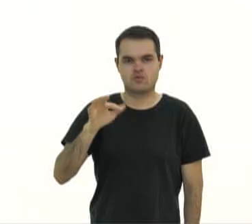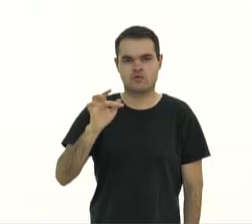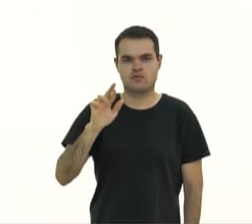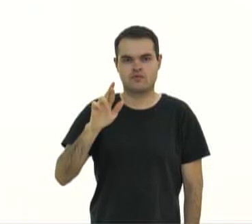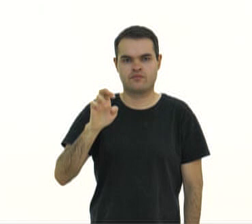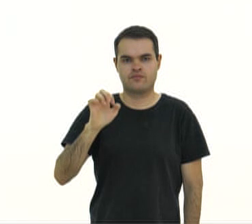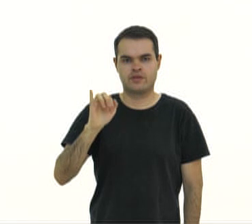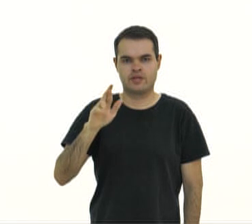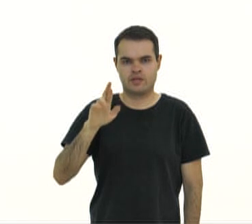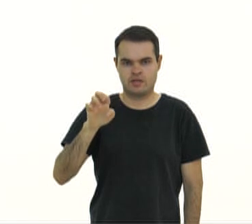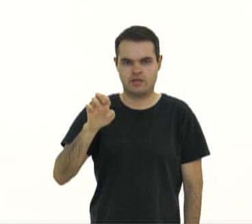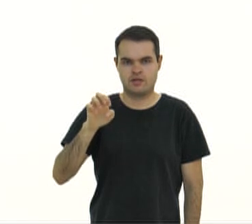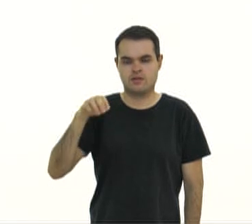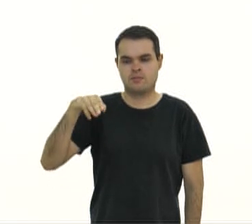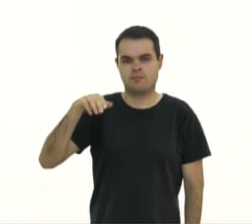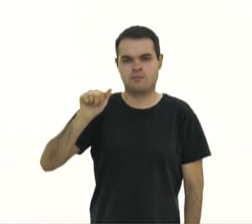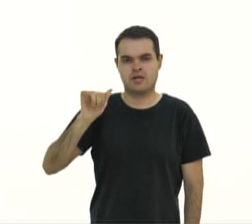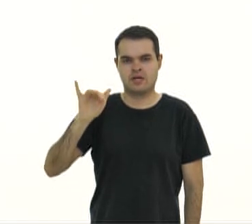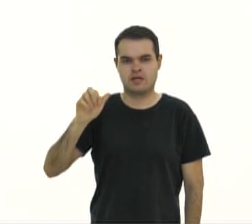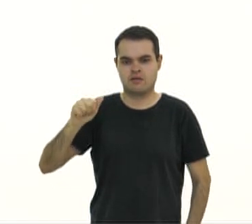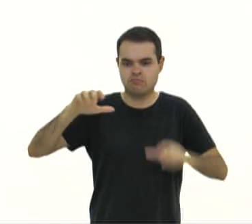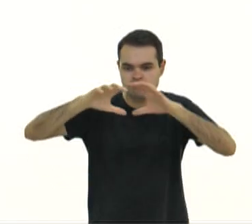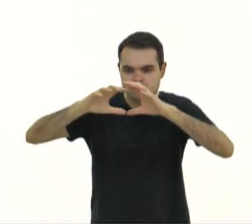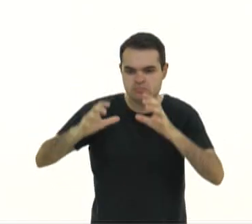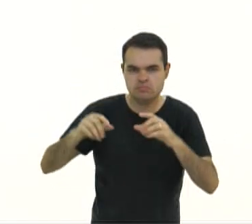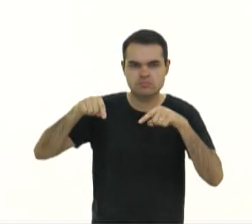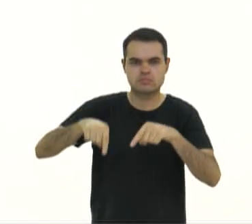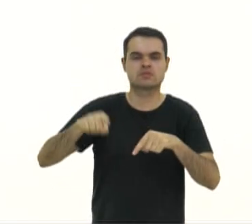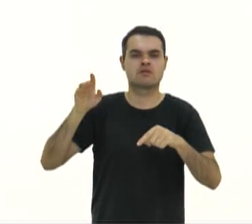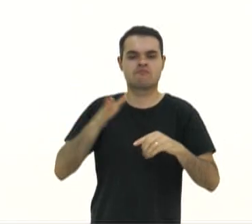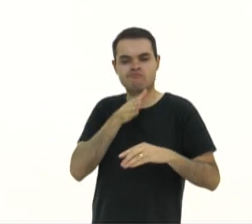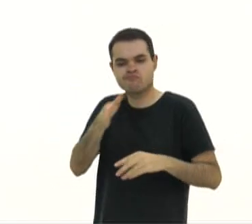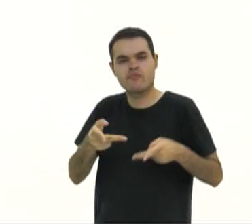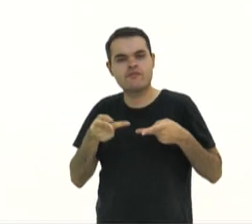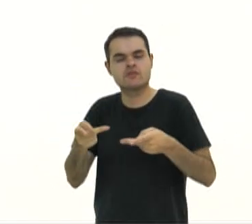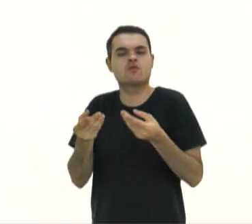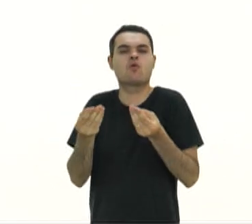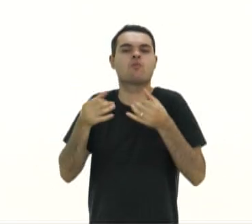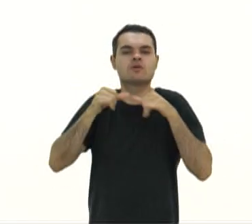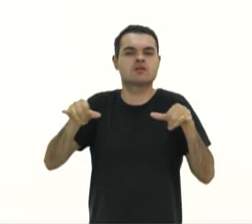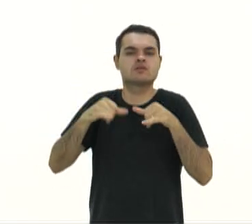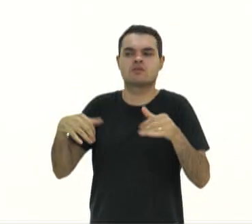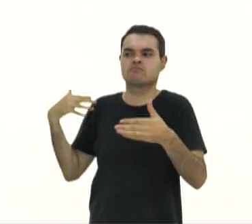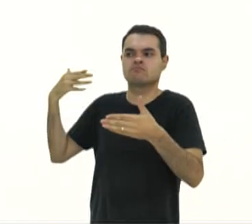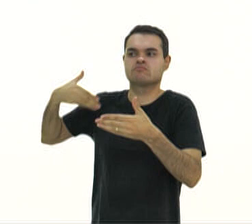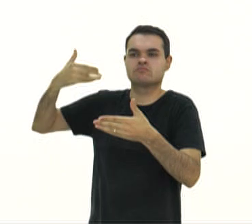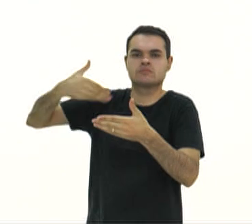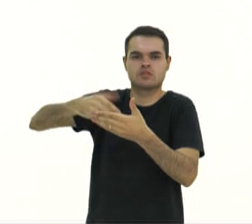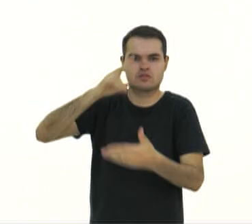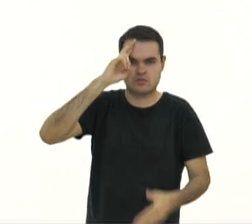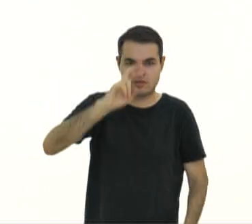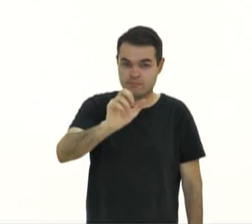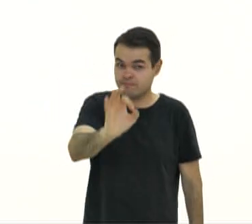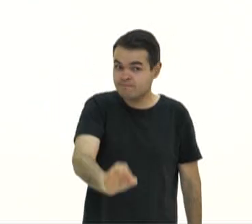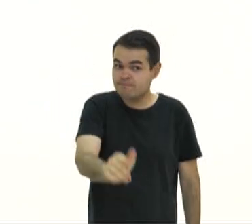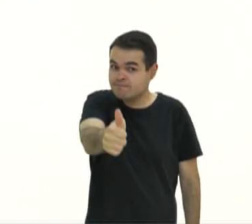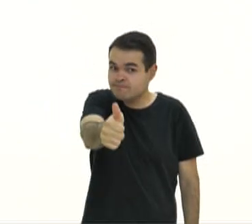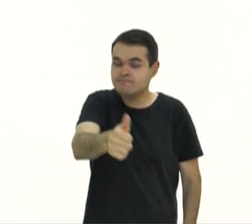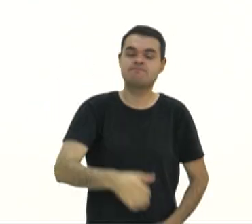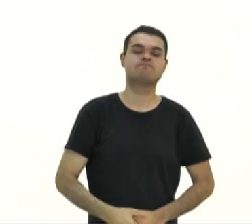visita nesse parque e nós vamos falar sobre a evolução do conceito de energia ao longo da nossa história, certo?